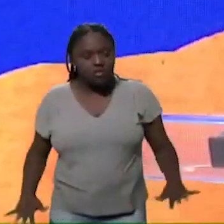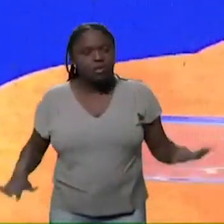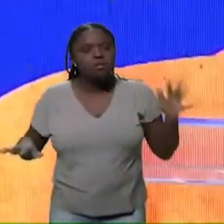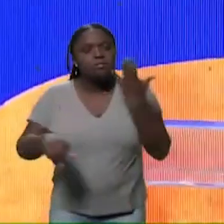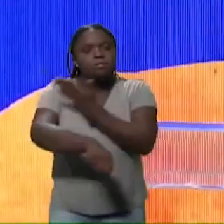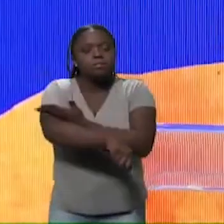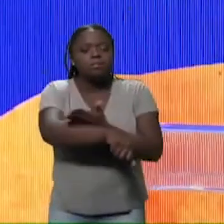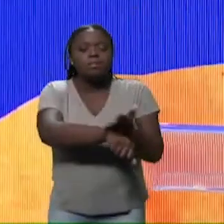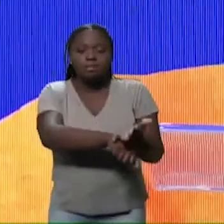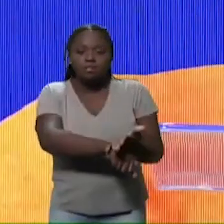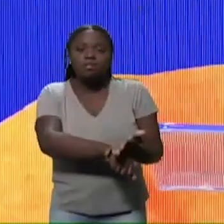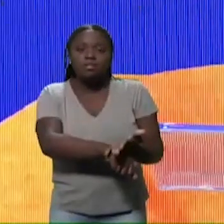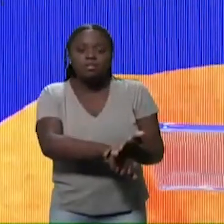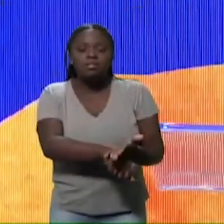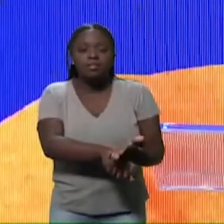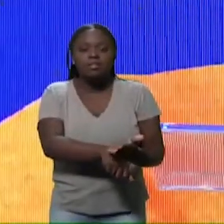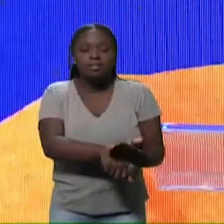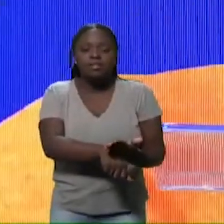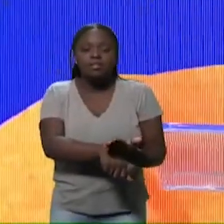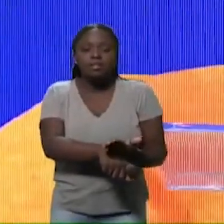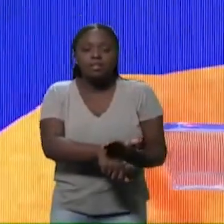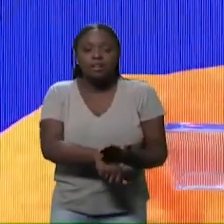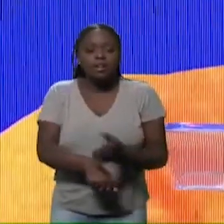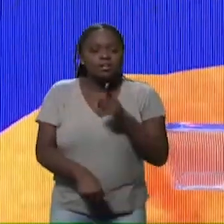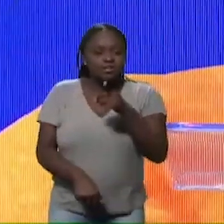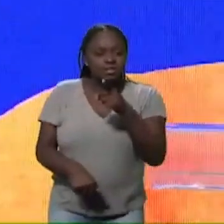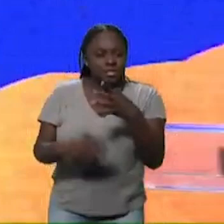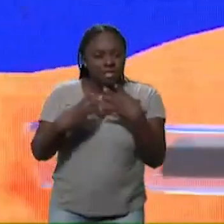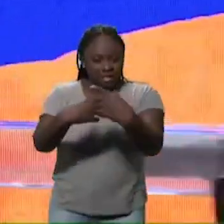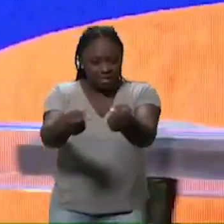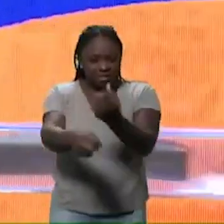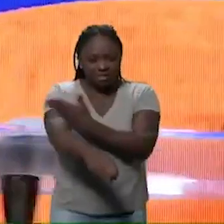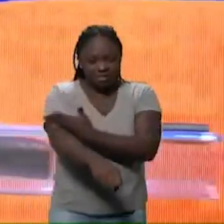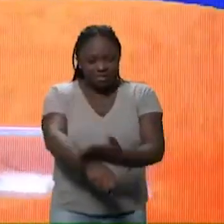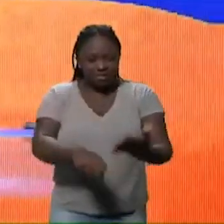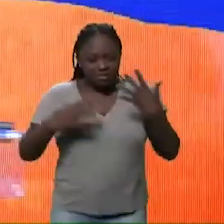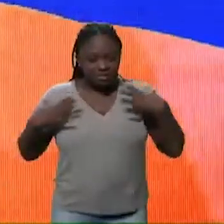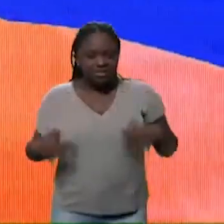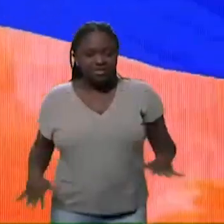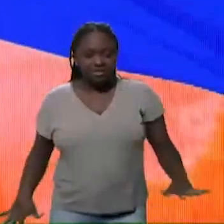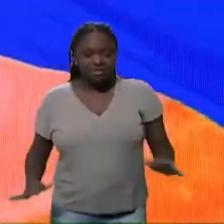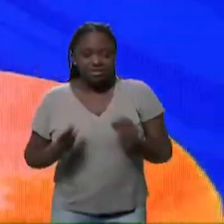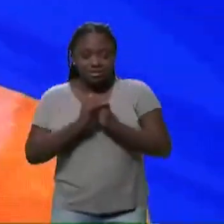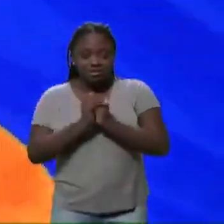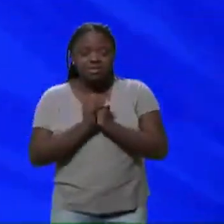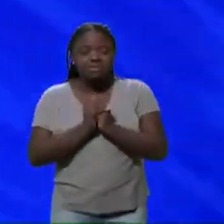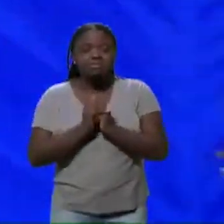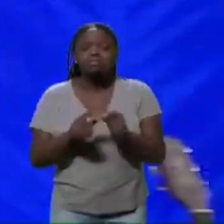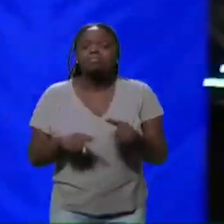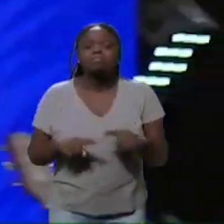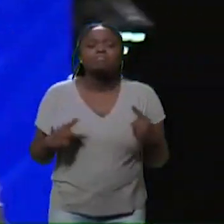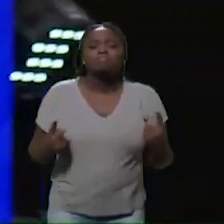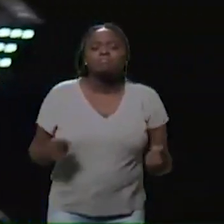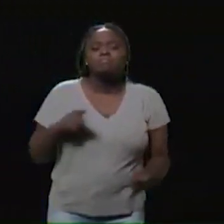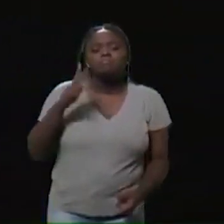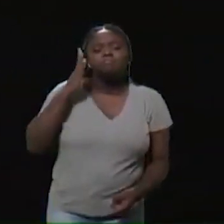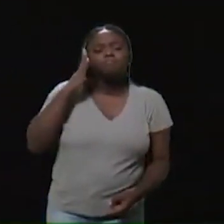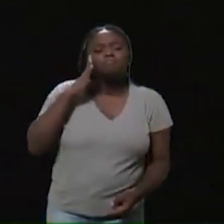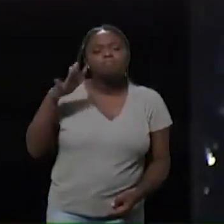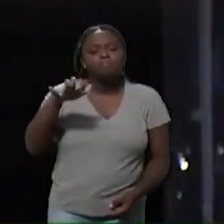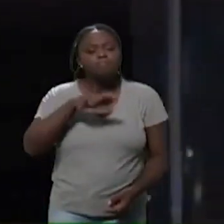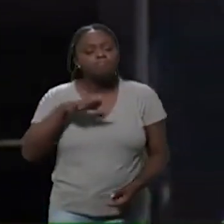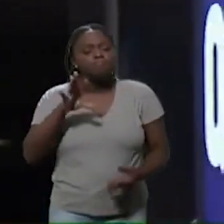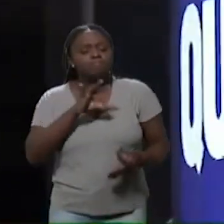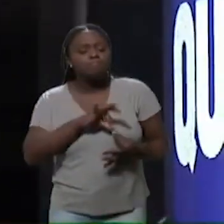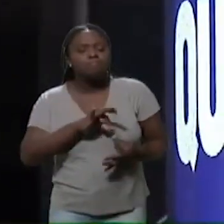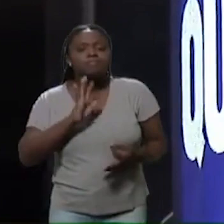Vestes brancas, quem aqui vai receber vestes brancas? Mas você sabia que espiritualmente falando,